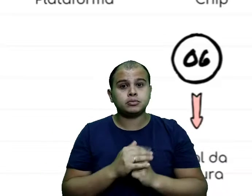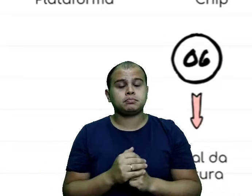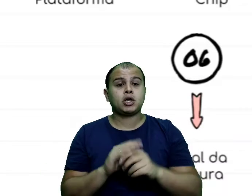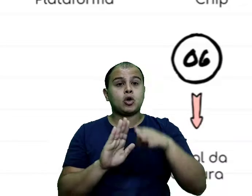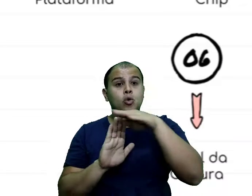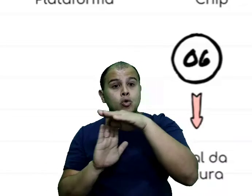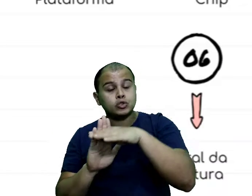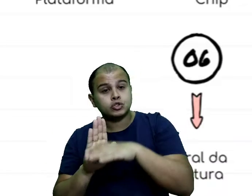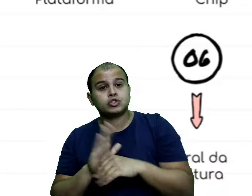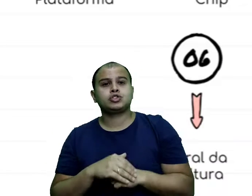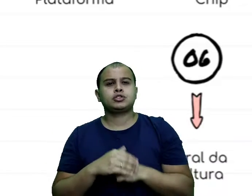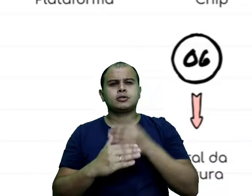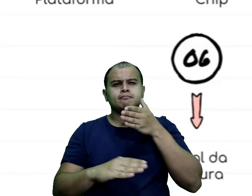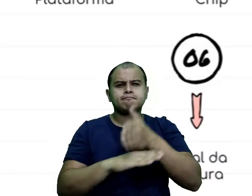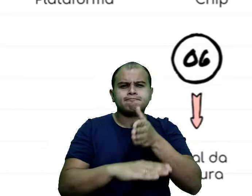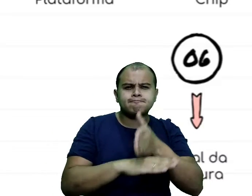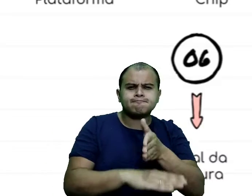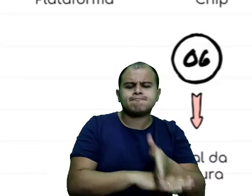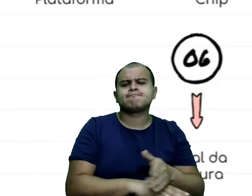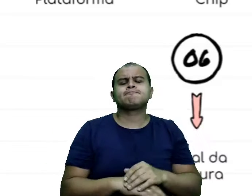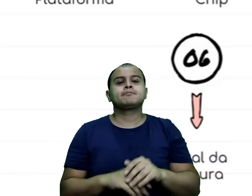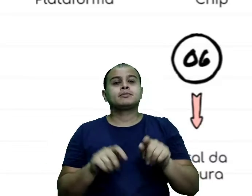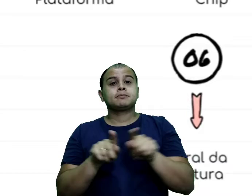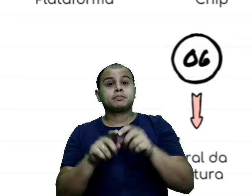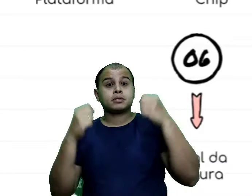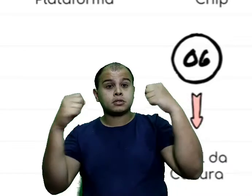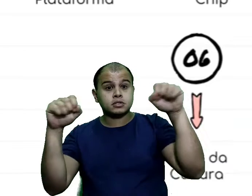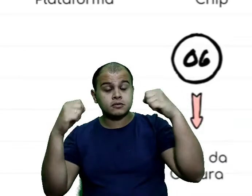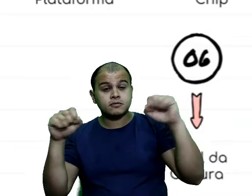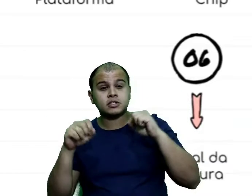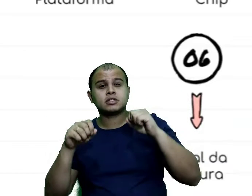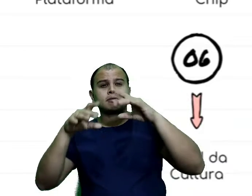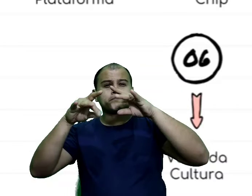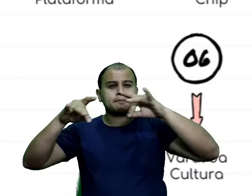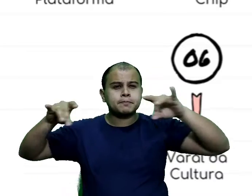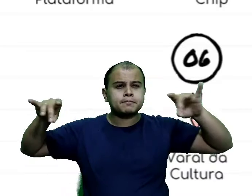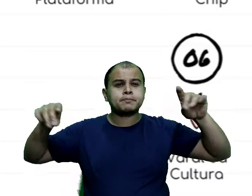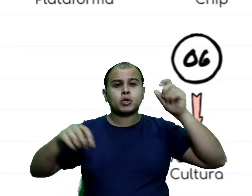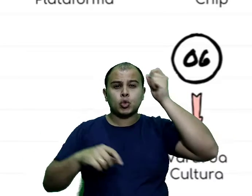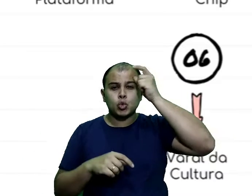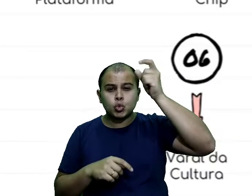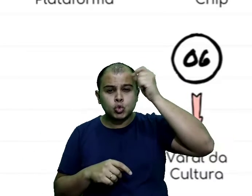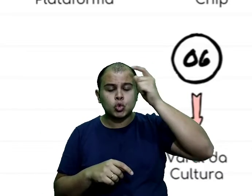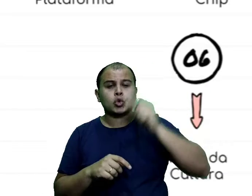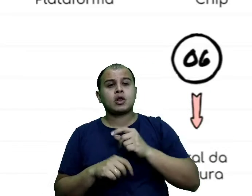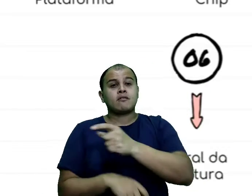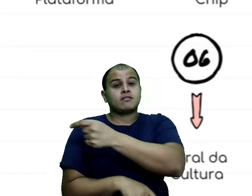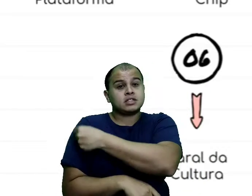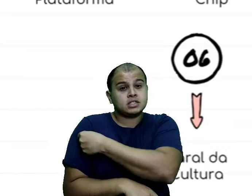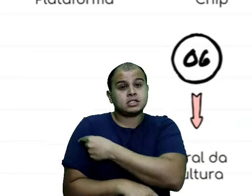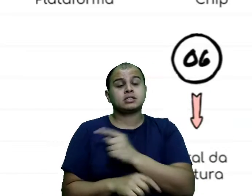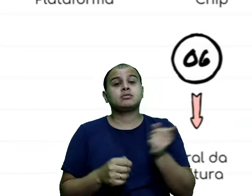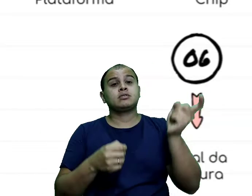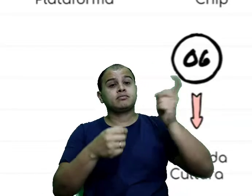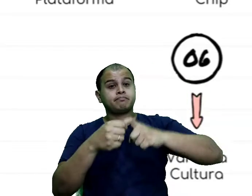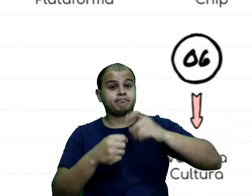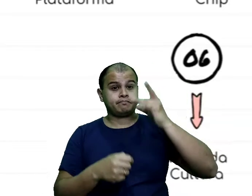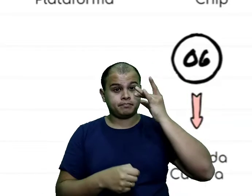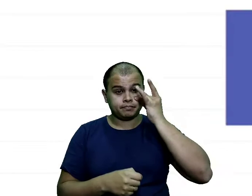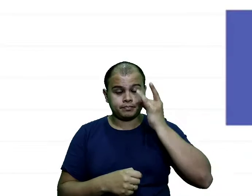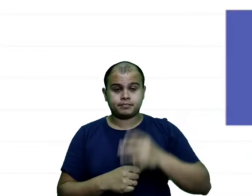de rotina, assiduidade, educação física, o varal da cultura, vacinação e o retorno presencial às